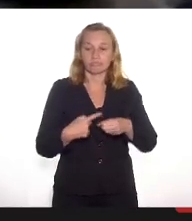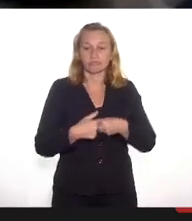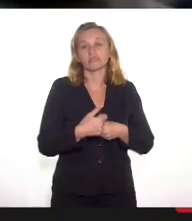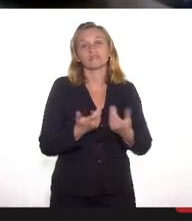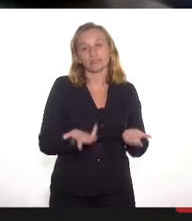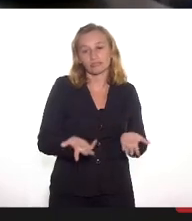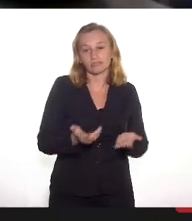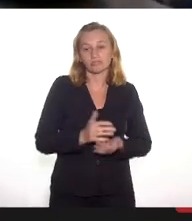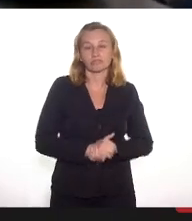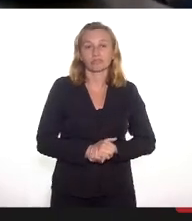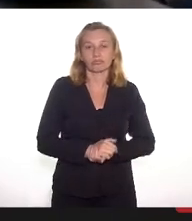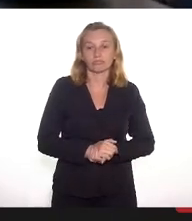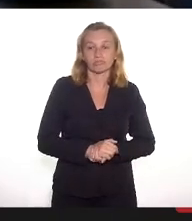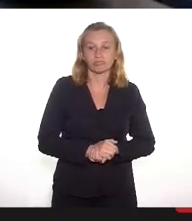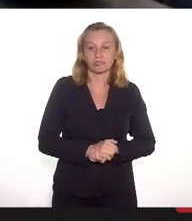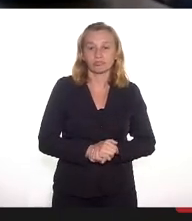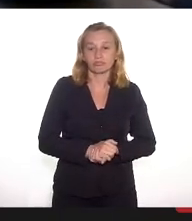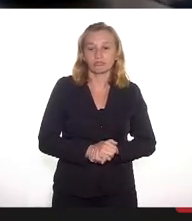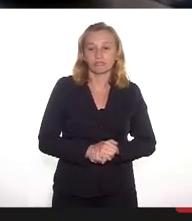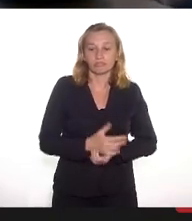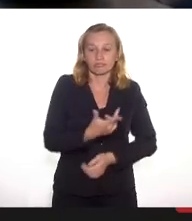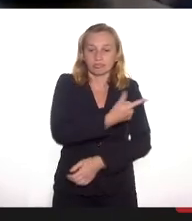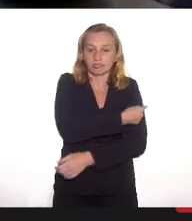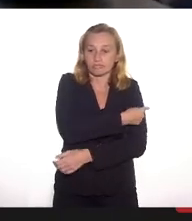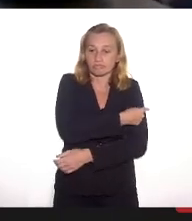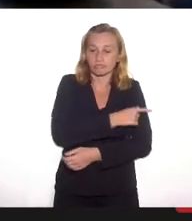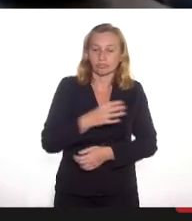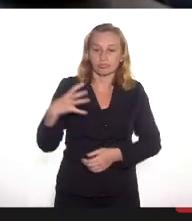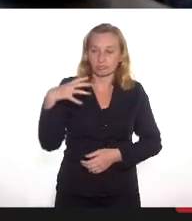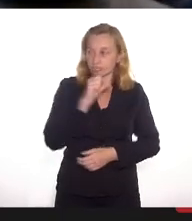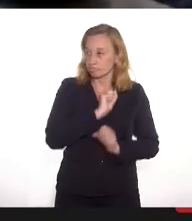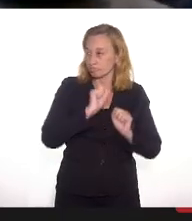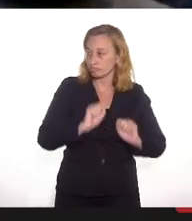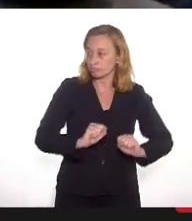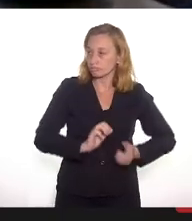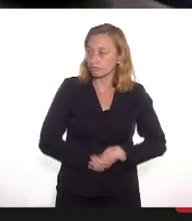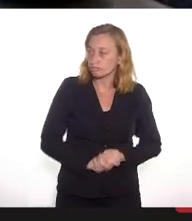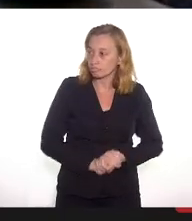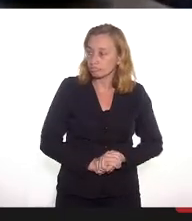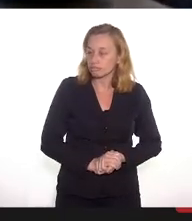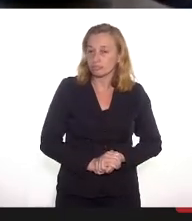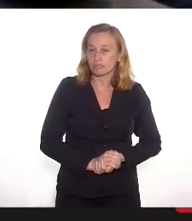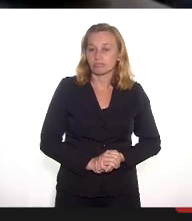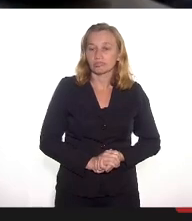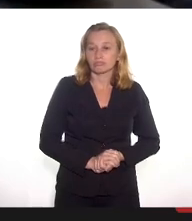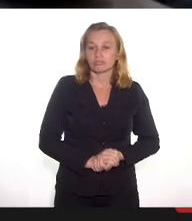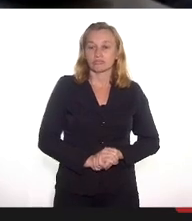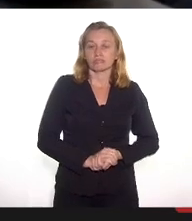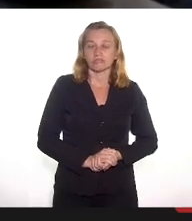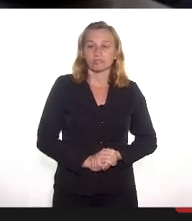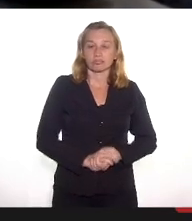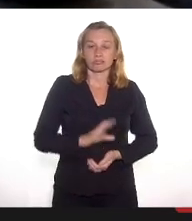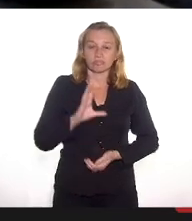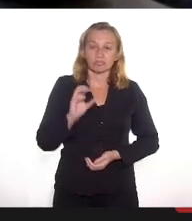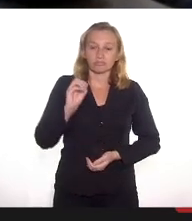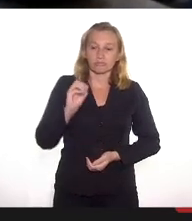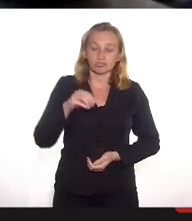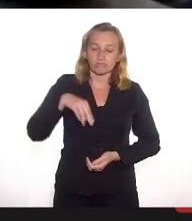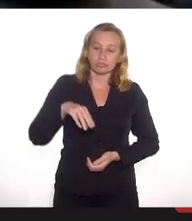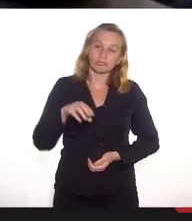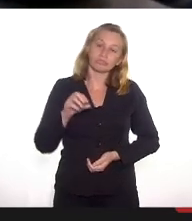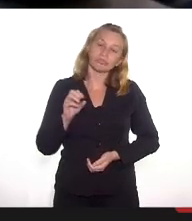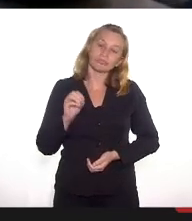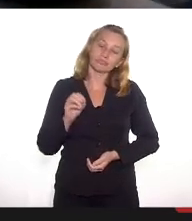Avenida do possível limpa a sensação mais rápido possível com ela sério e a gente entende